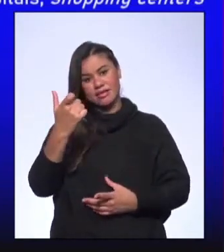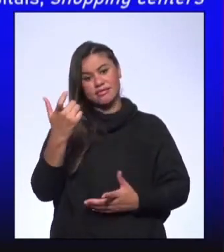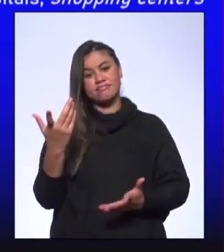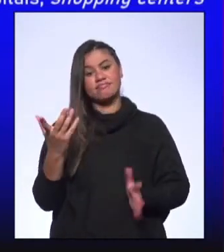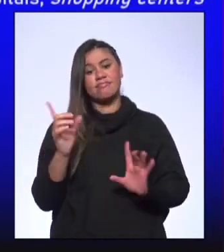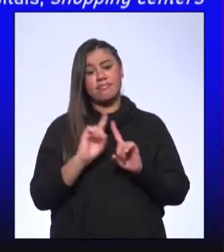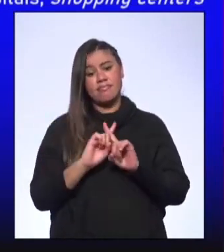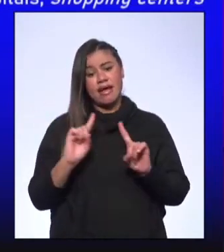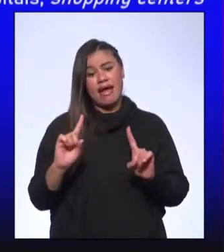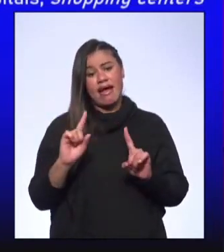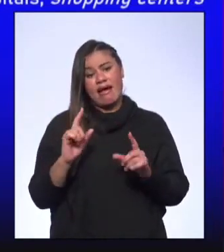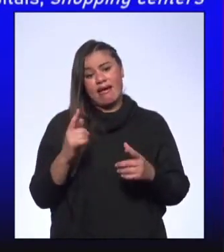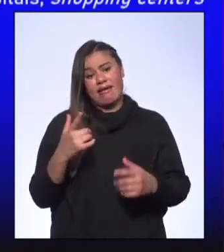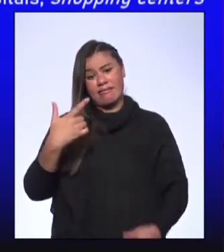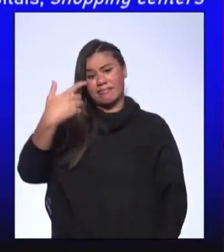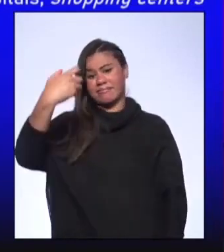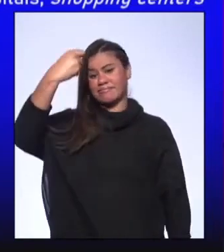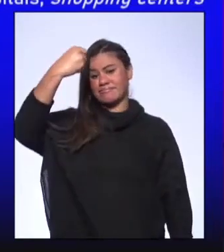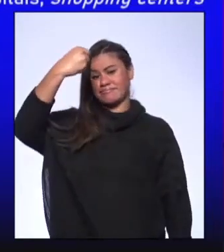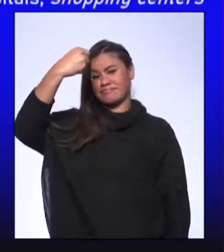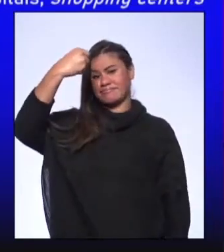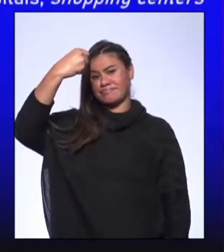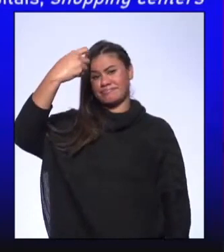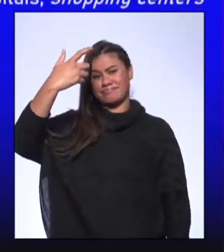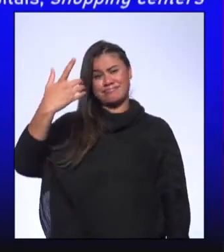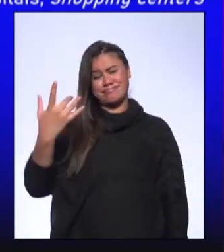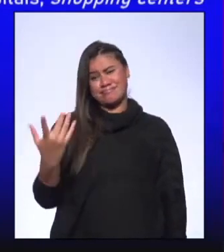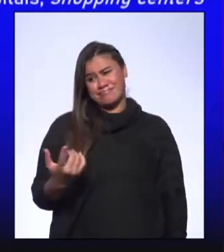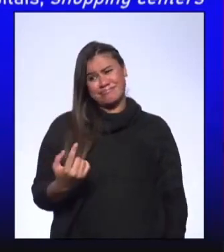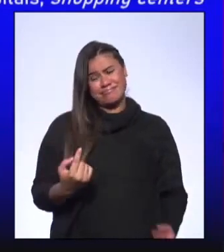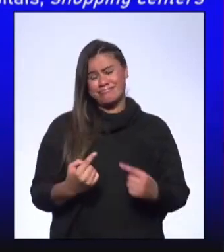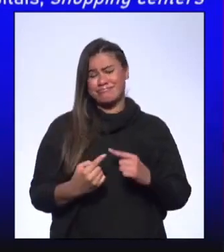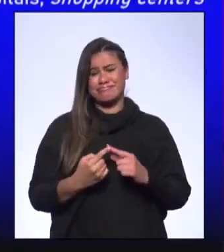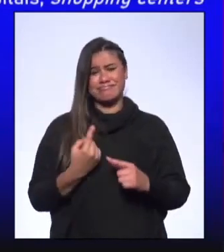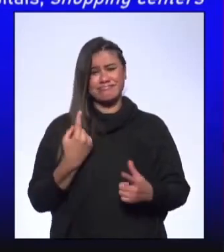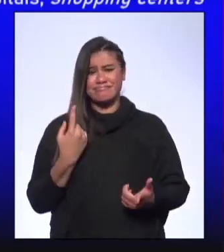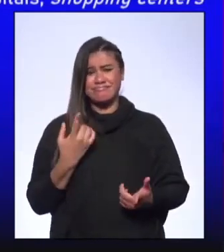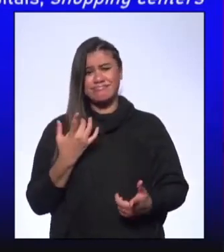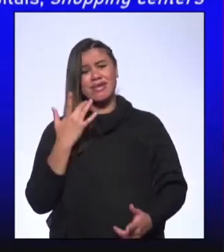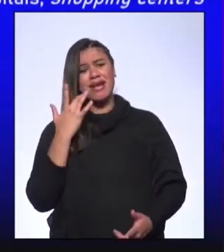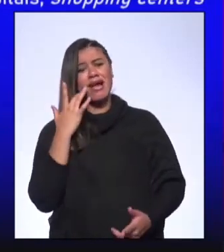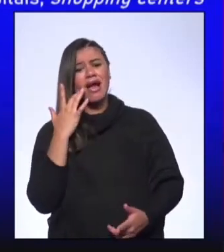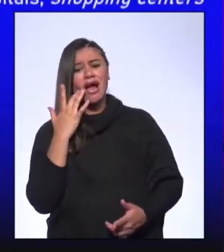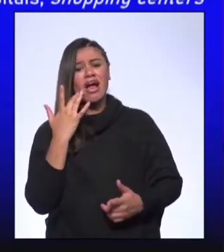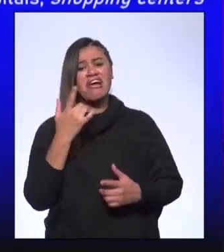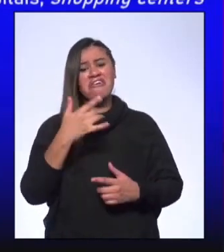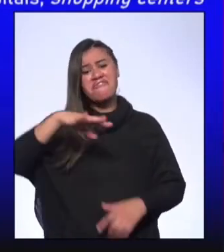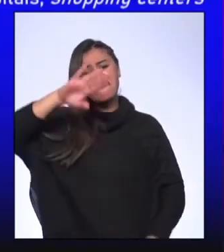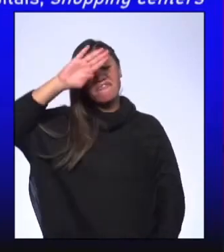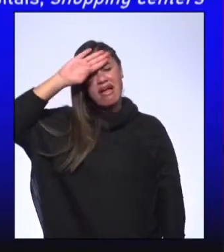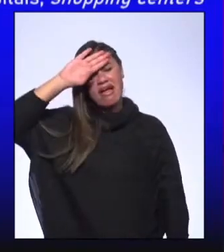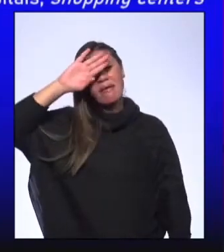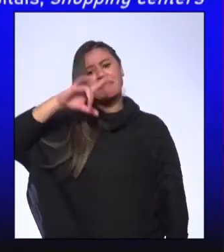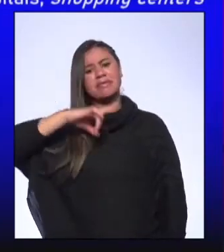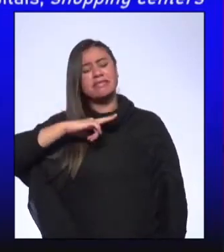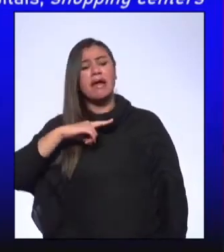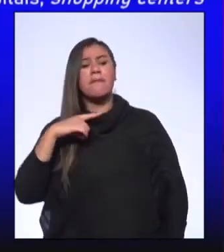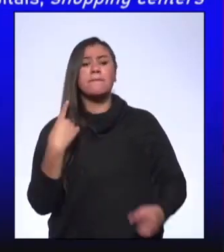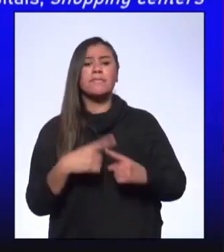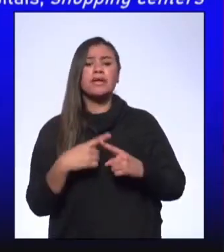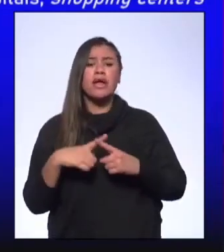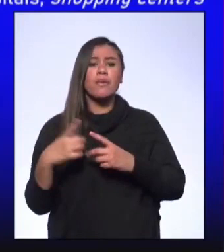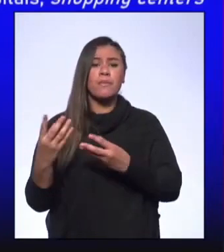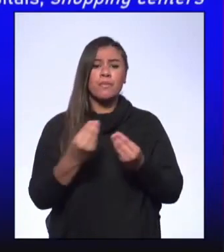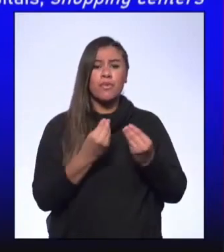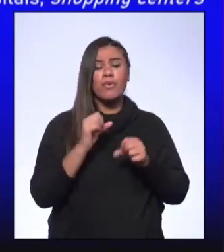eficiente, ficar medindo a temperatura na entrada da escola para detectar os que estão com febre. Pouco eficiente porque muitos dos que